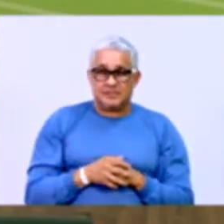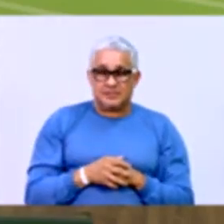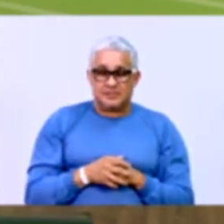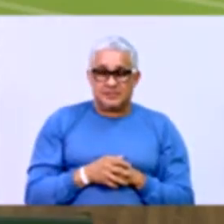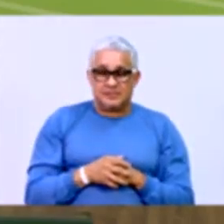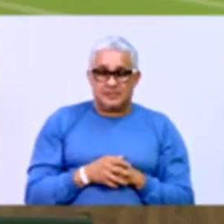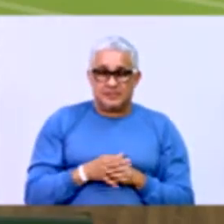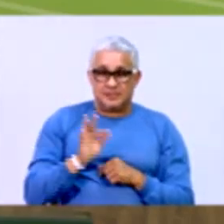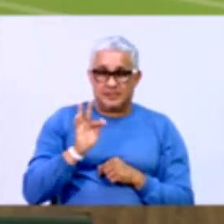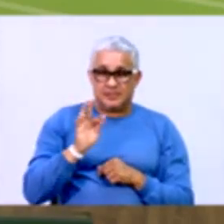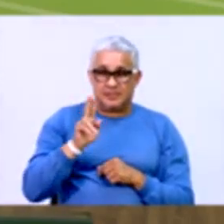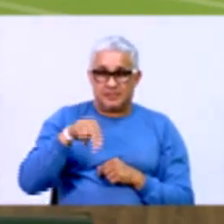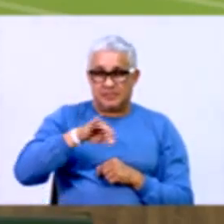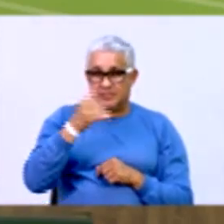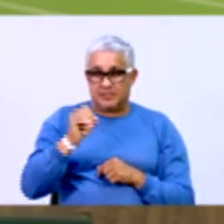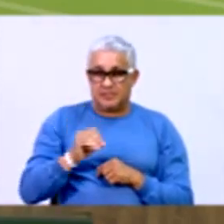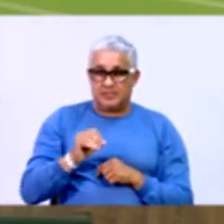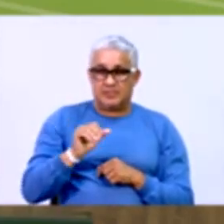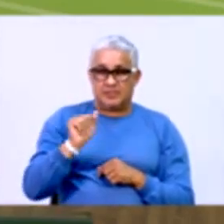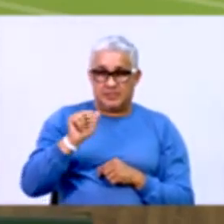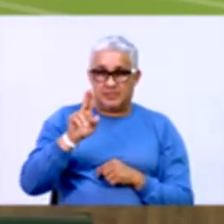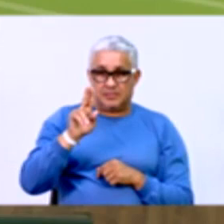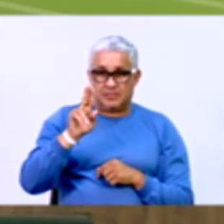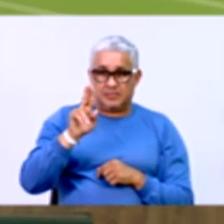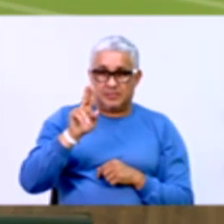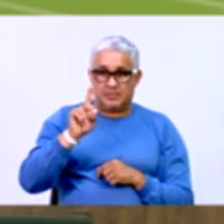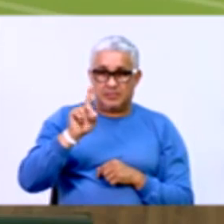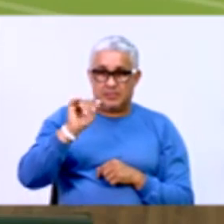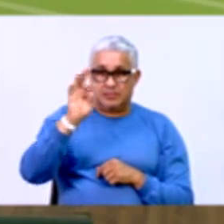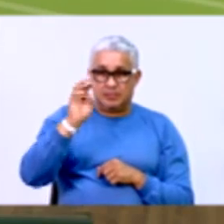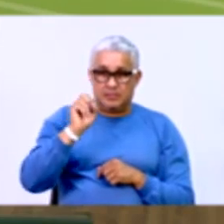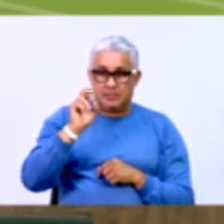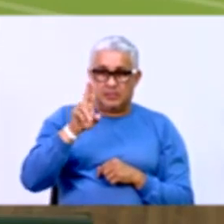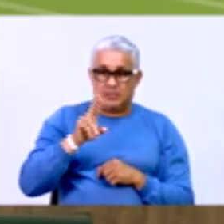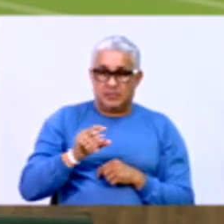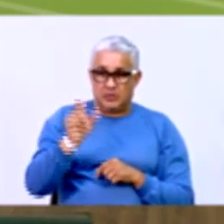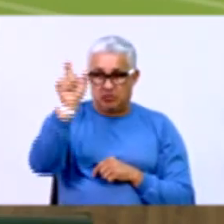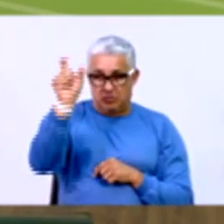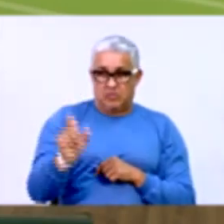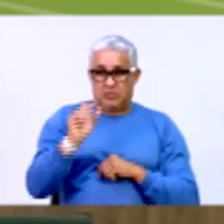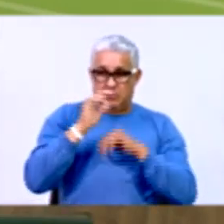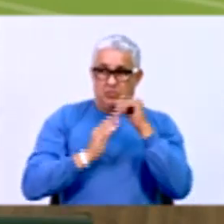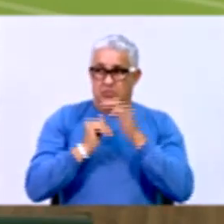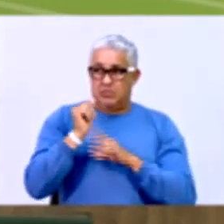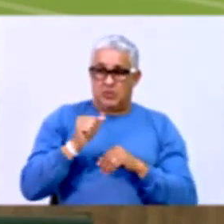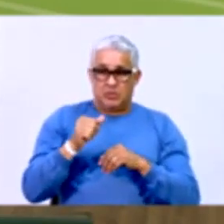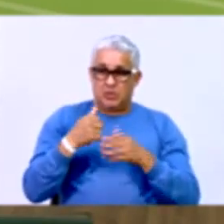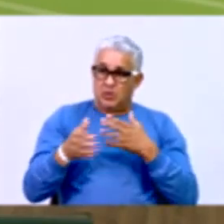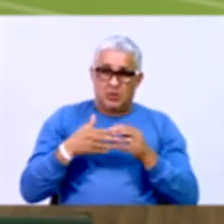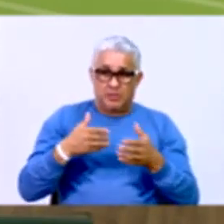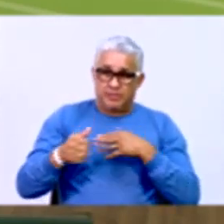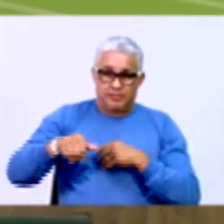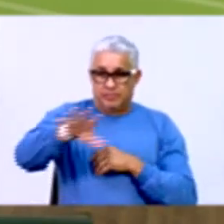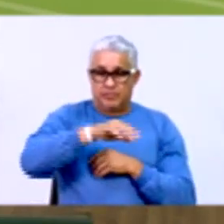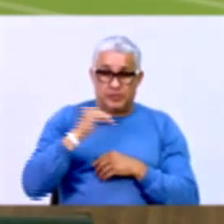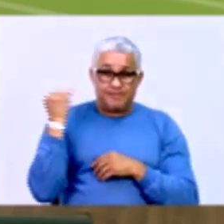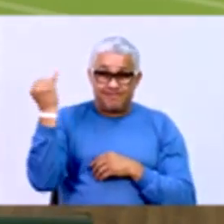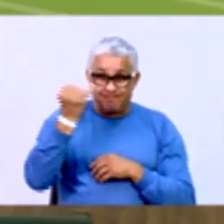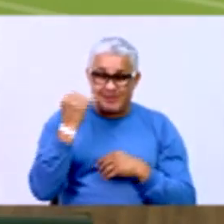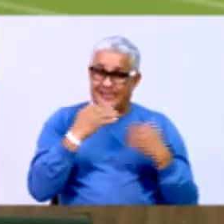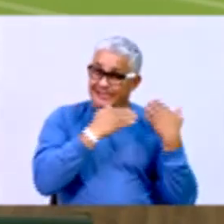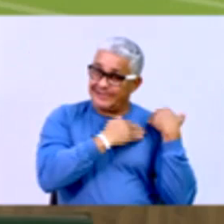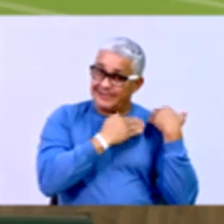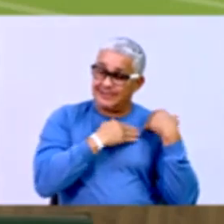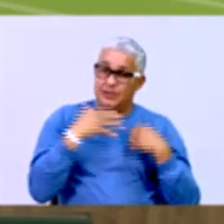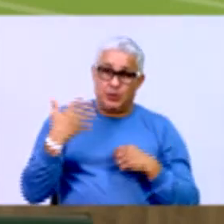a função do auditor, seja em qual for a área, qual auditoria que você estiver prestando, é muito importante, é a responsabilidade muito